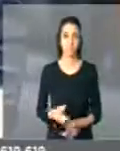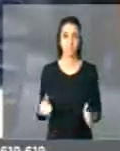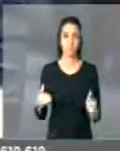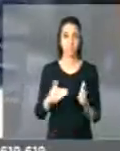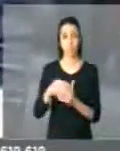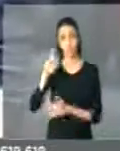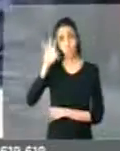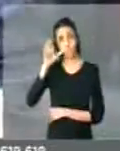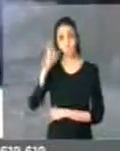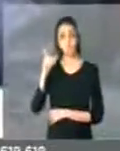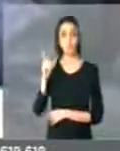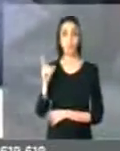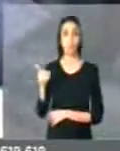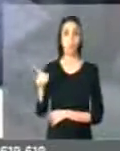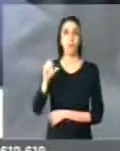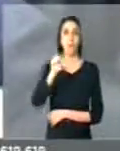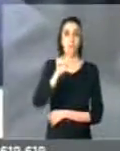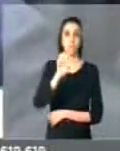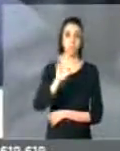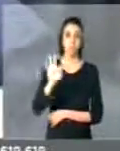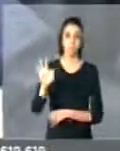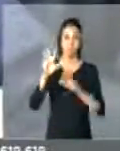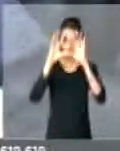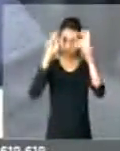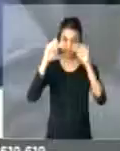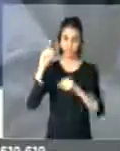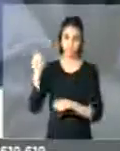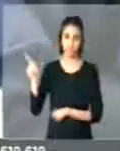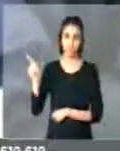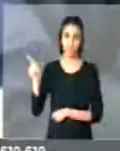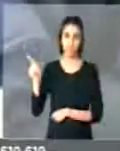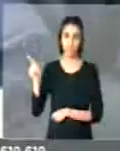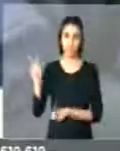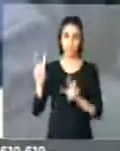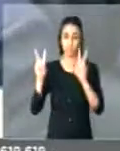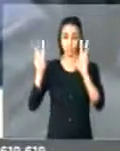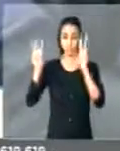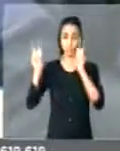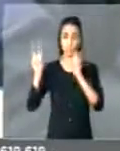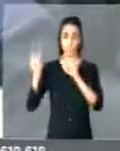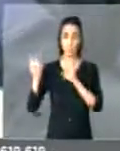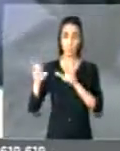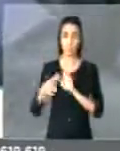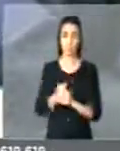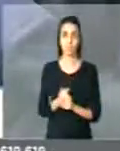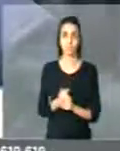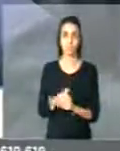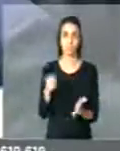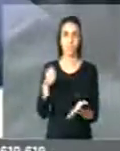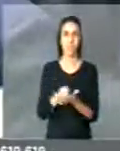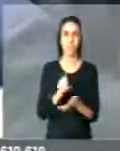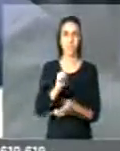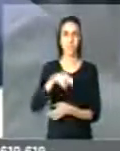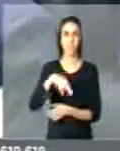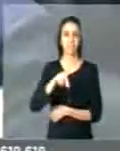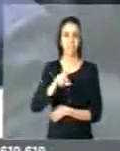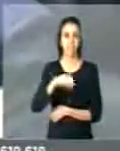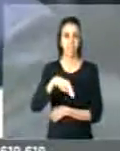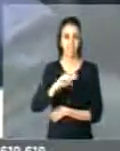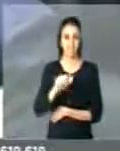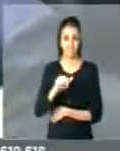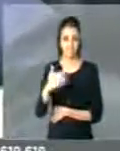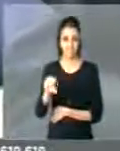sentença do STF com relação à questão de pagar indenização